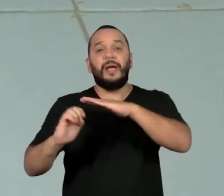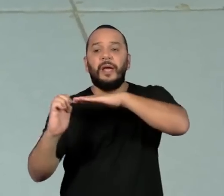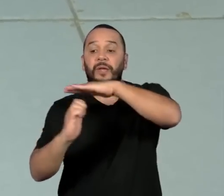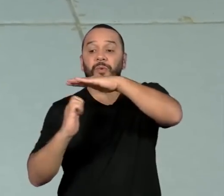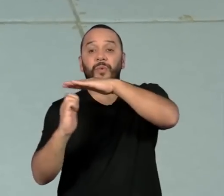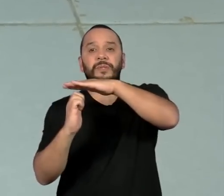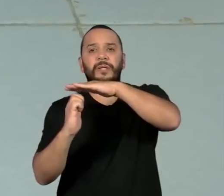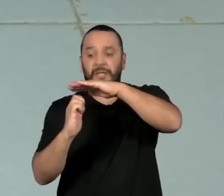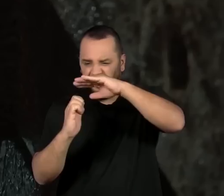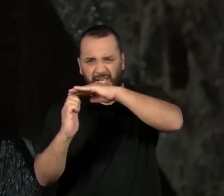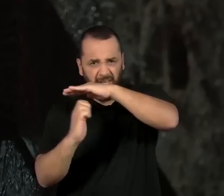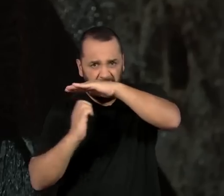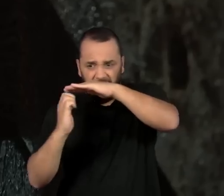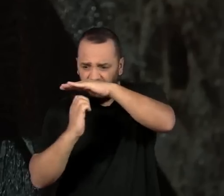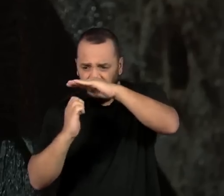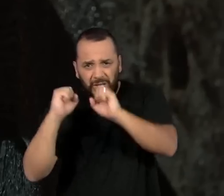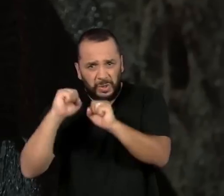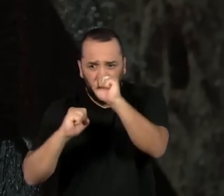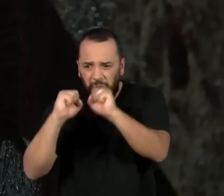da floresta.